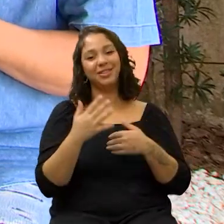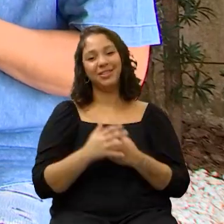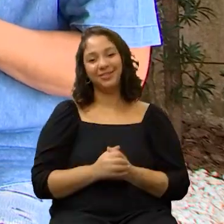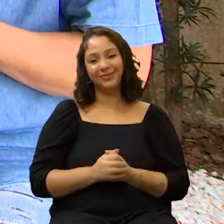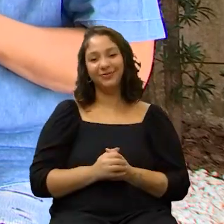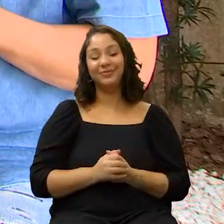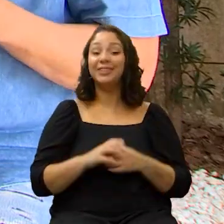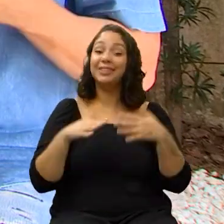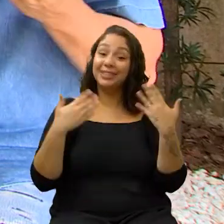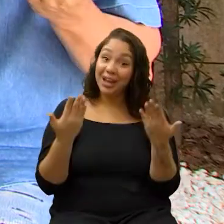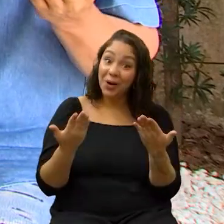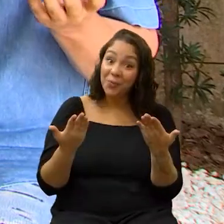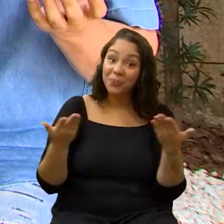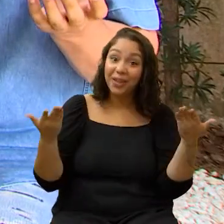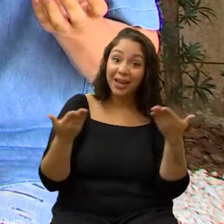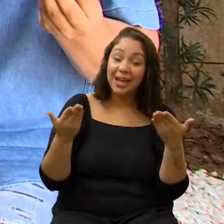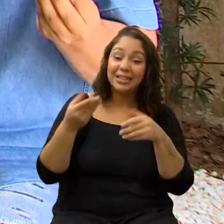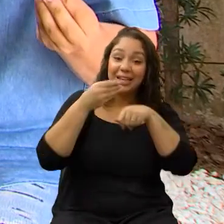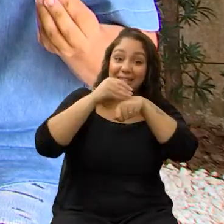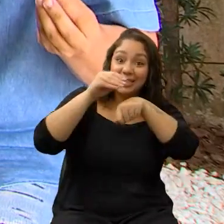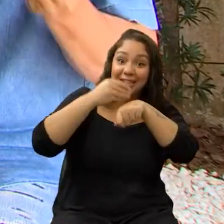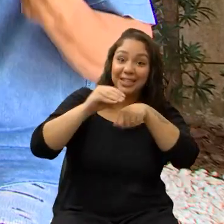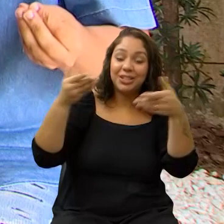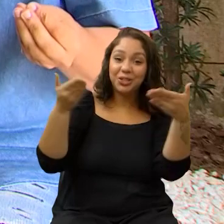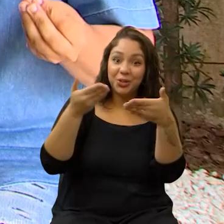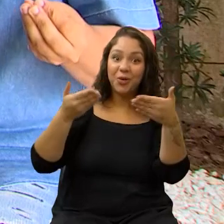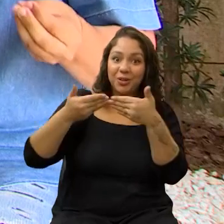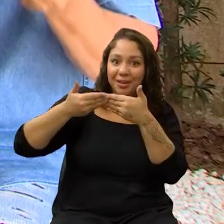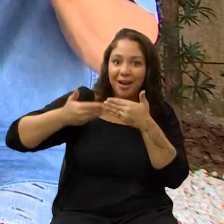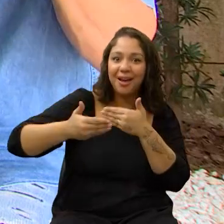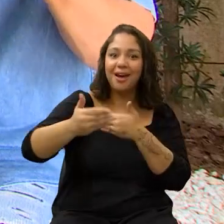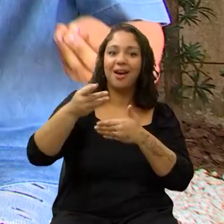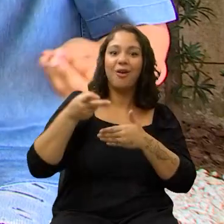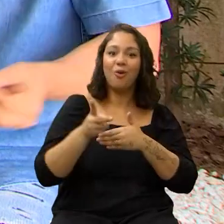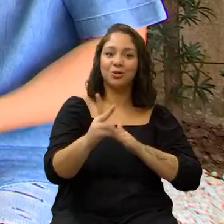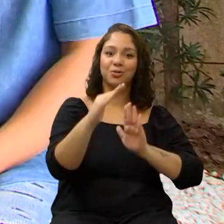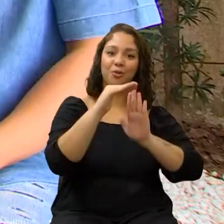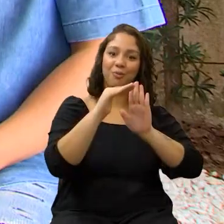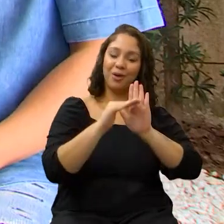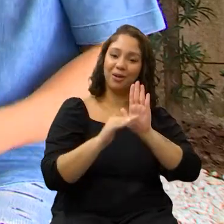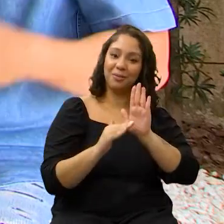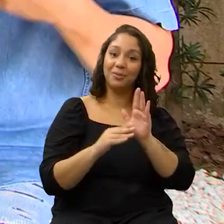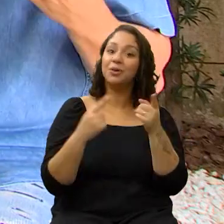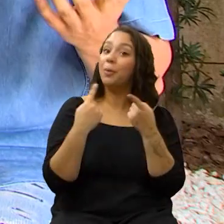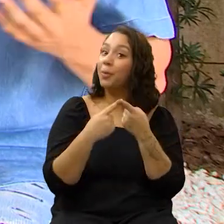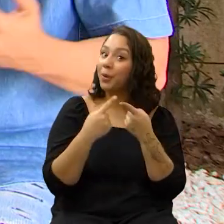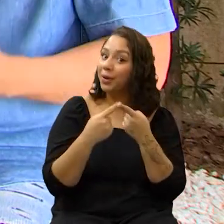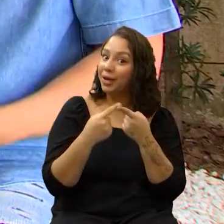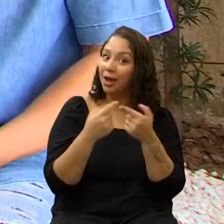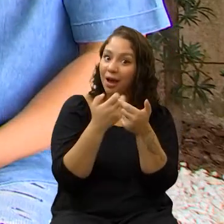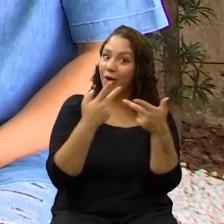próxima. E essas foram as dicas de hoje. Fique com a gente, acompanhe a nossa programação,